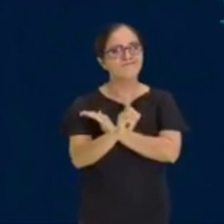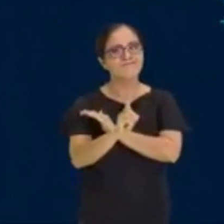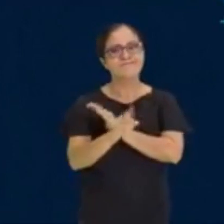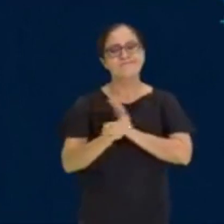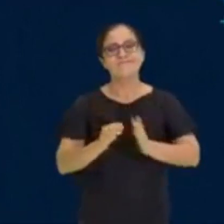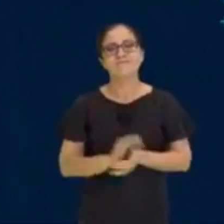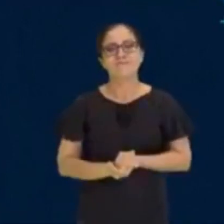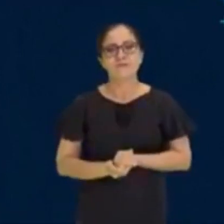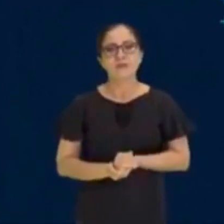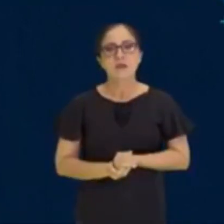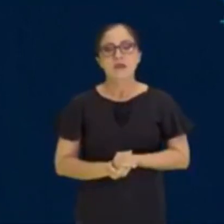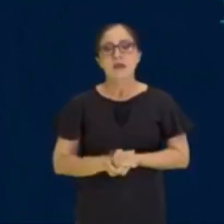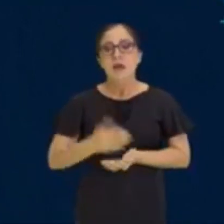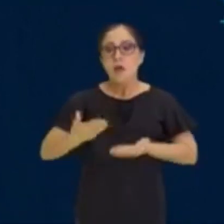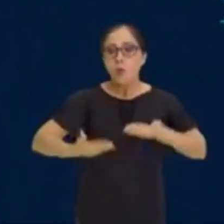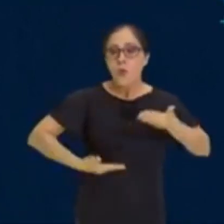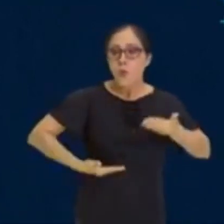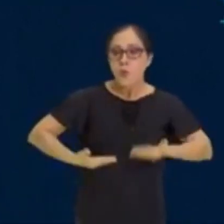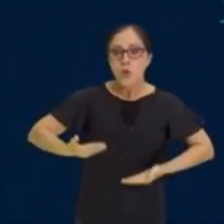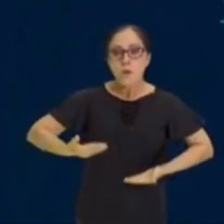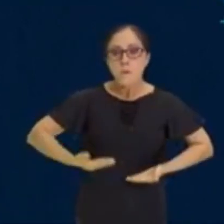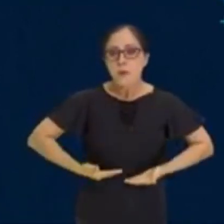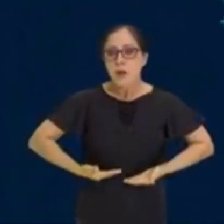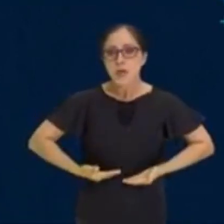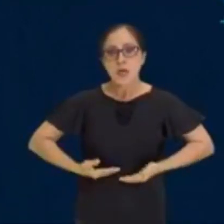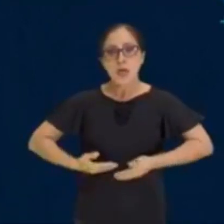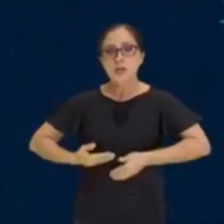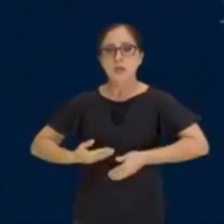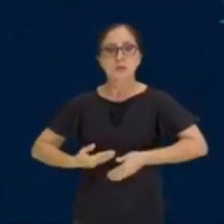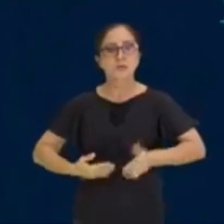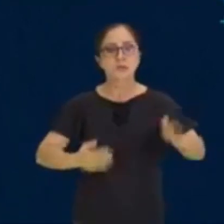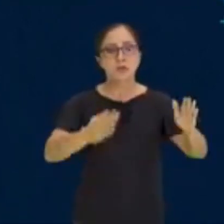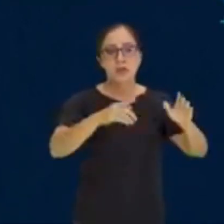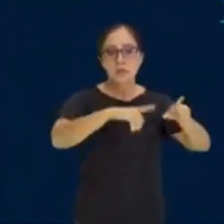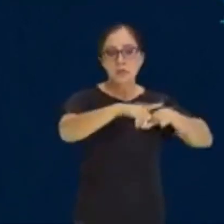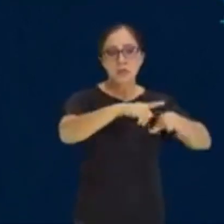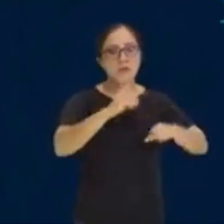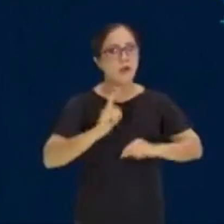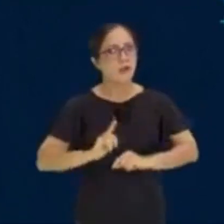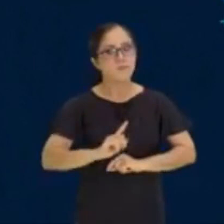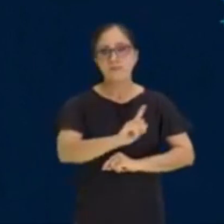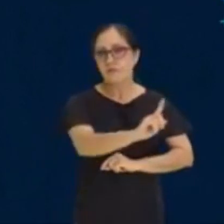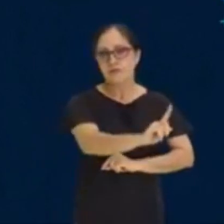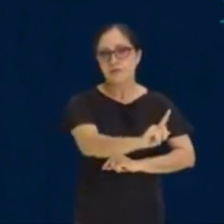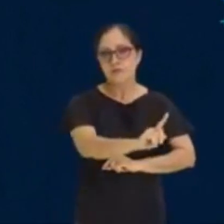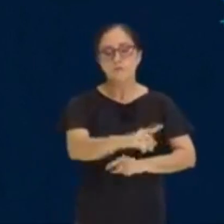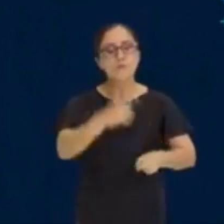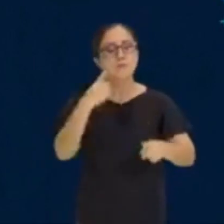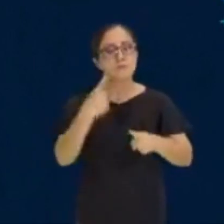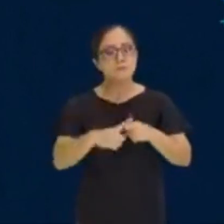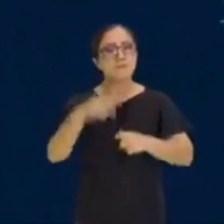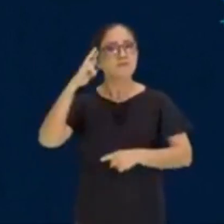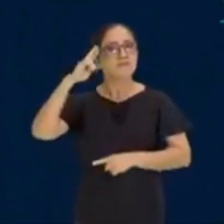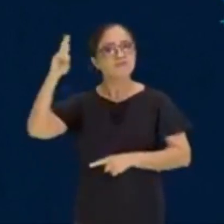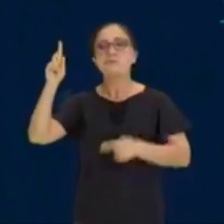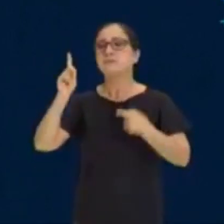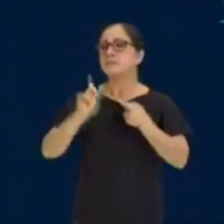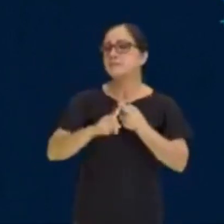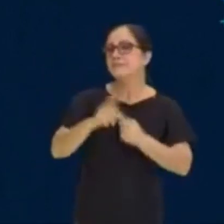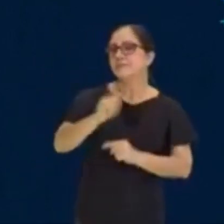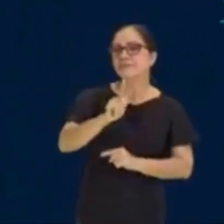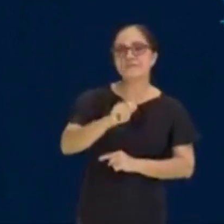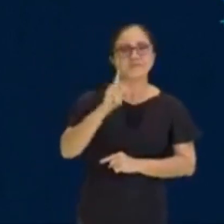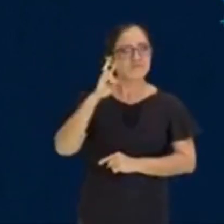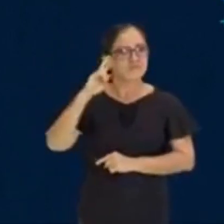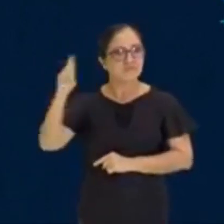O empregado não saiu para o seu trabalho, pois sabia que o patrão também não estava lá. Dona de casa